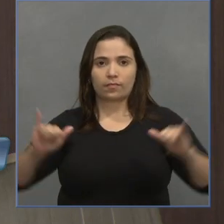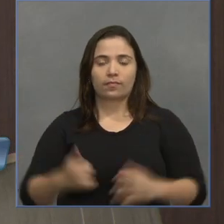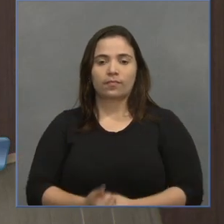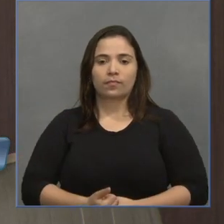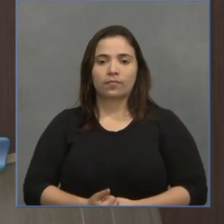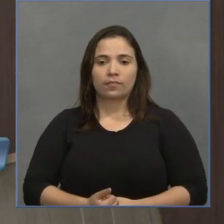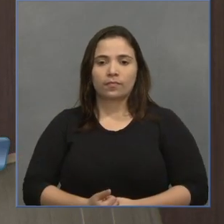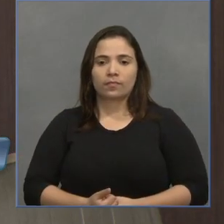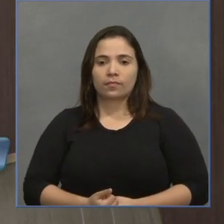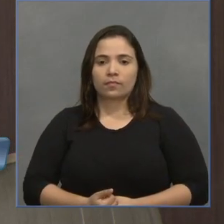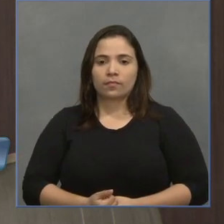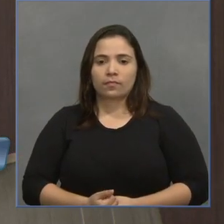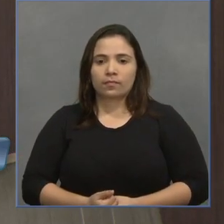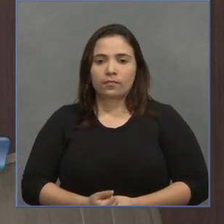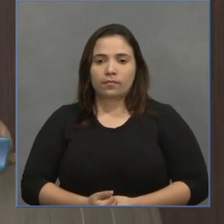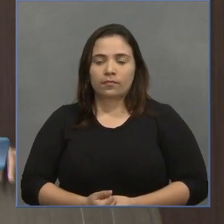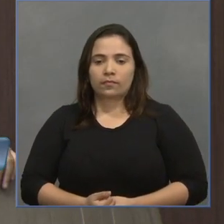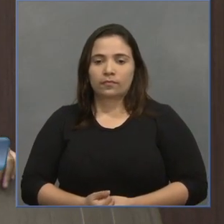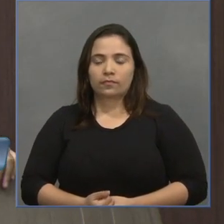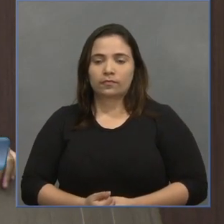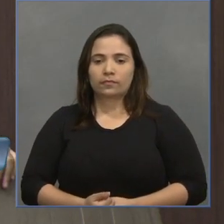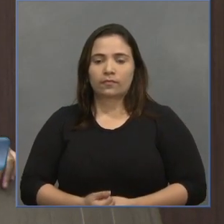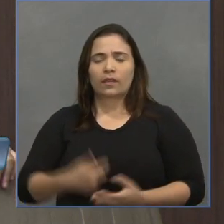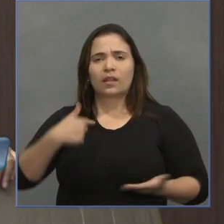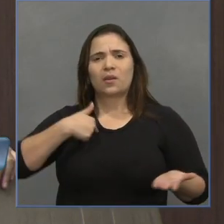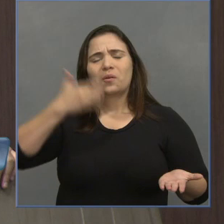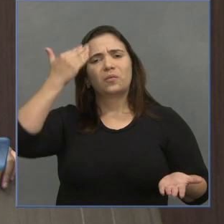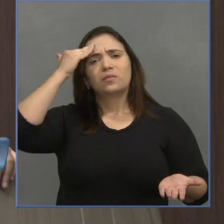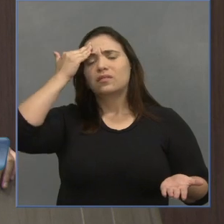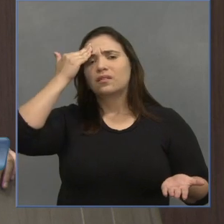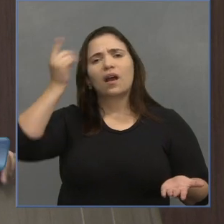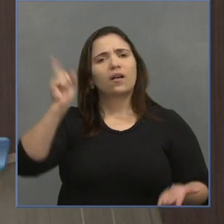que não compreendo, de fato,